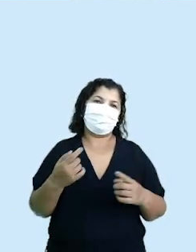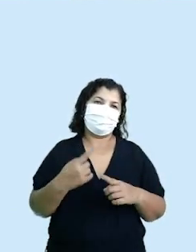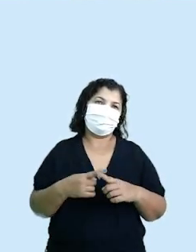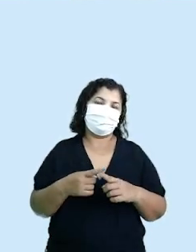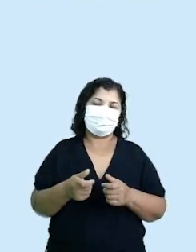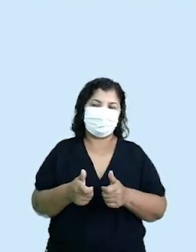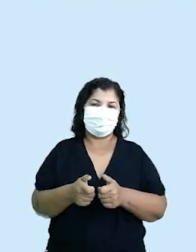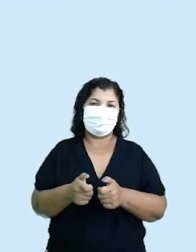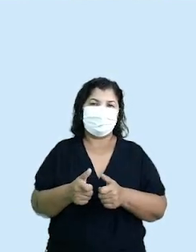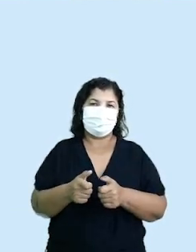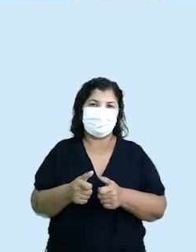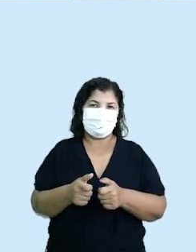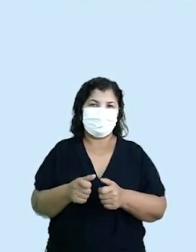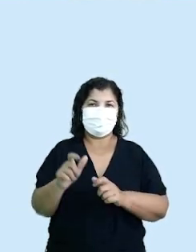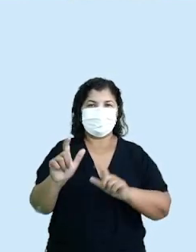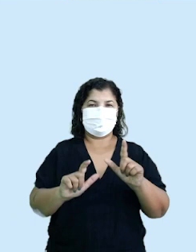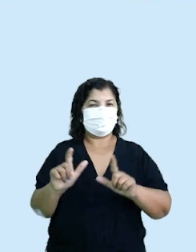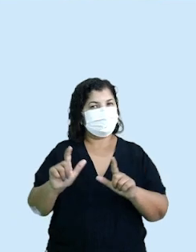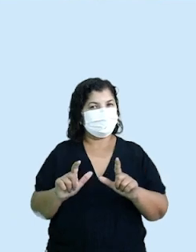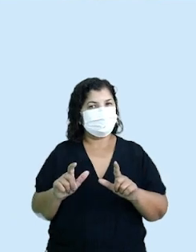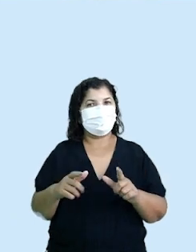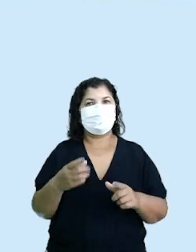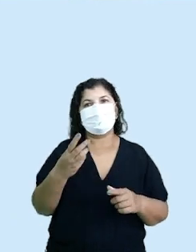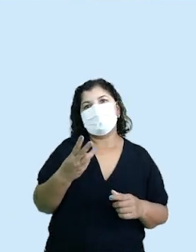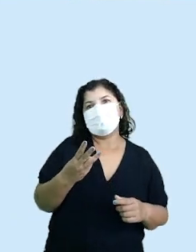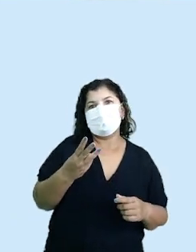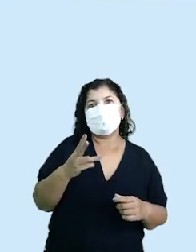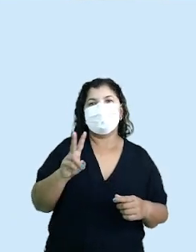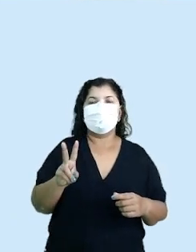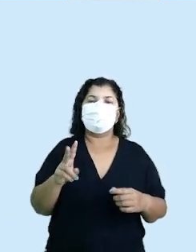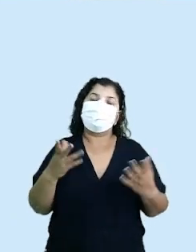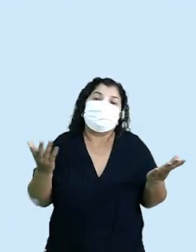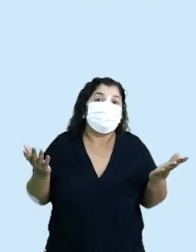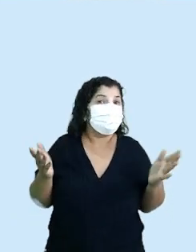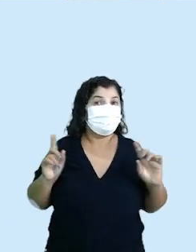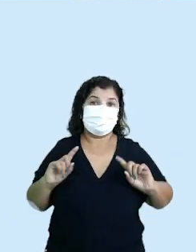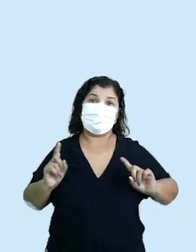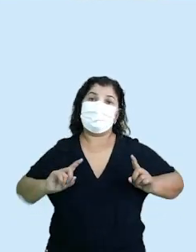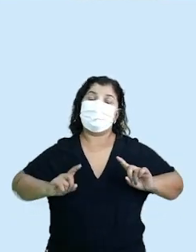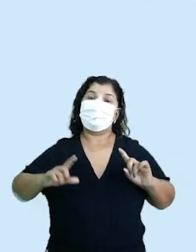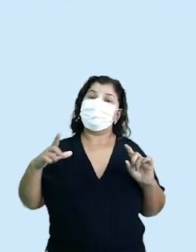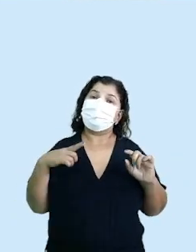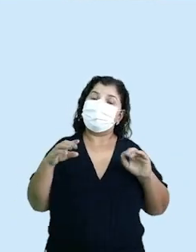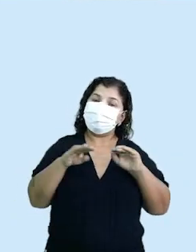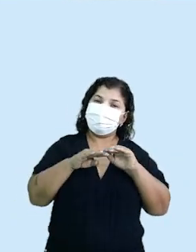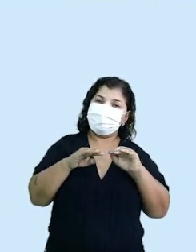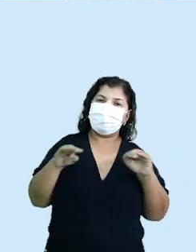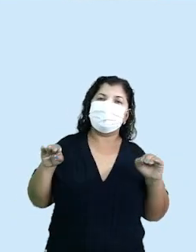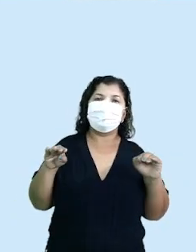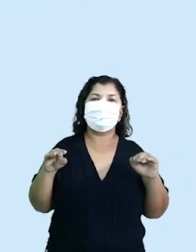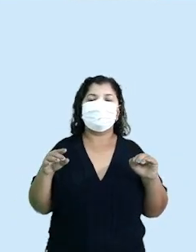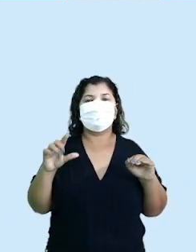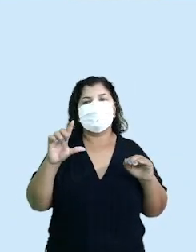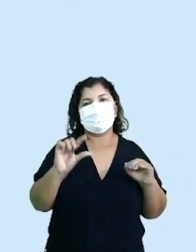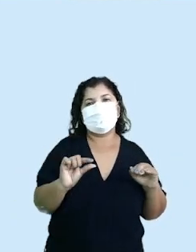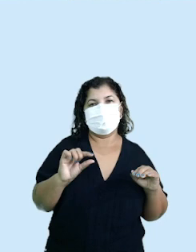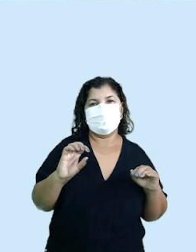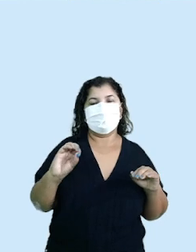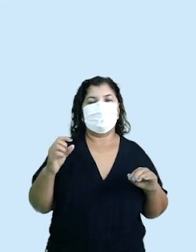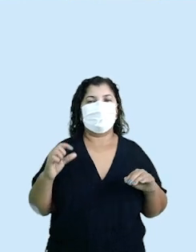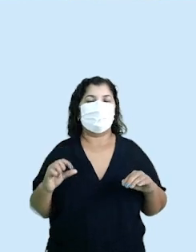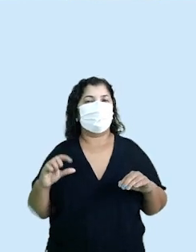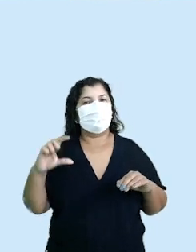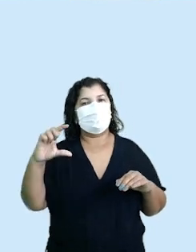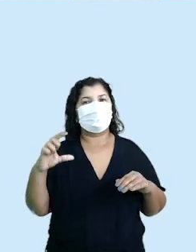remoto opera com 3 volts. Não é assim. Na verdade, existe uma faixa de operação, um valor mínimo e um valor